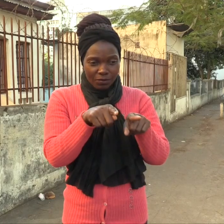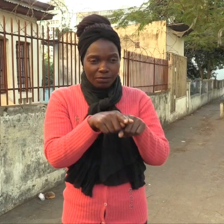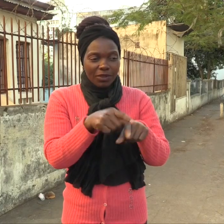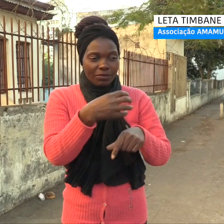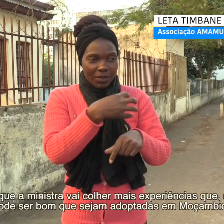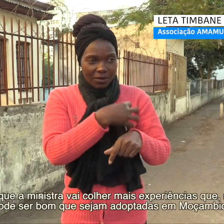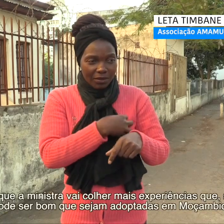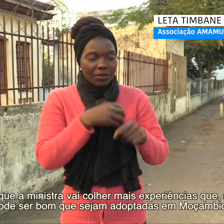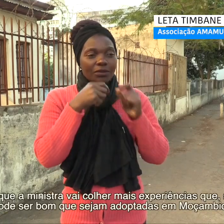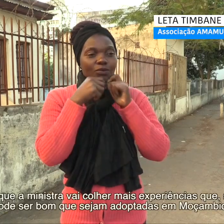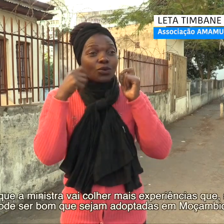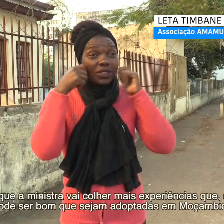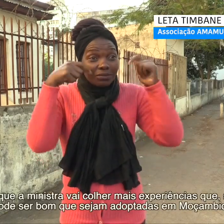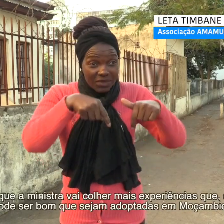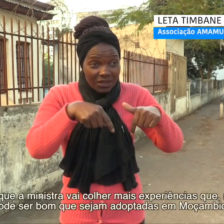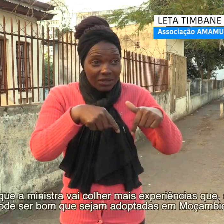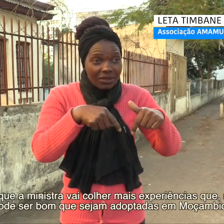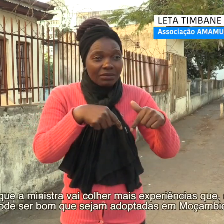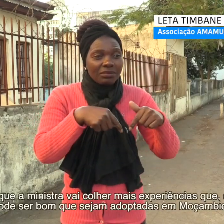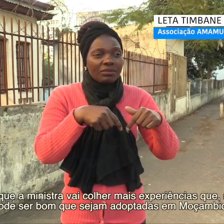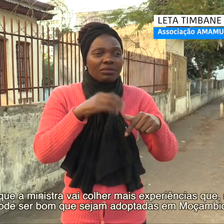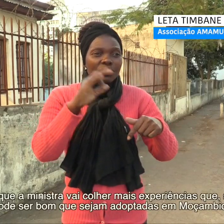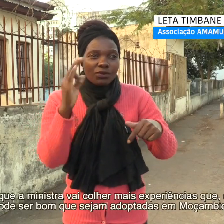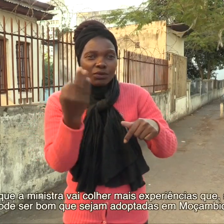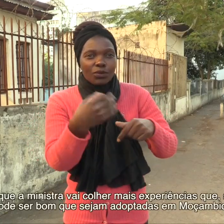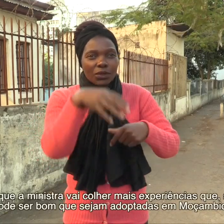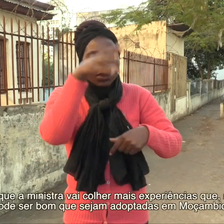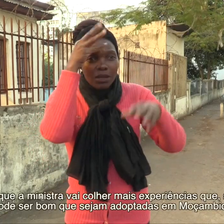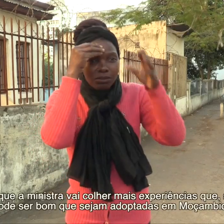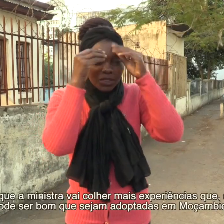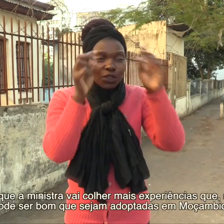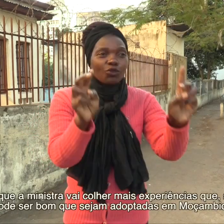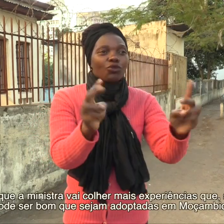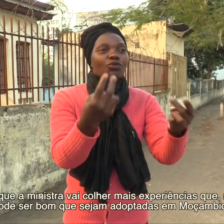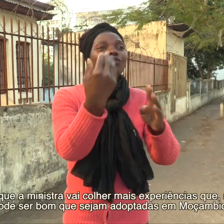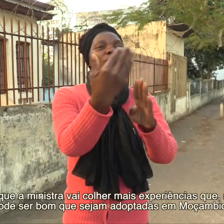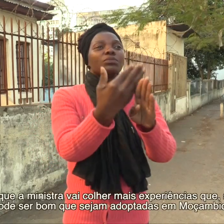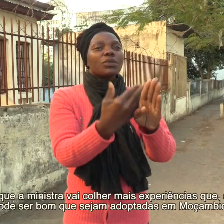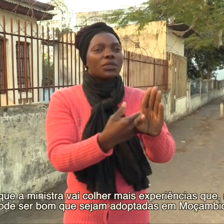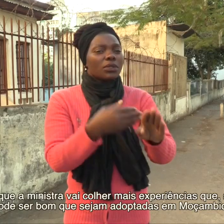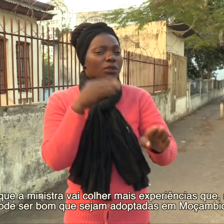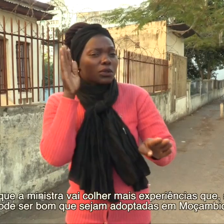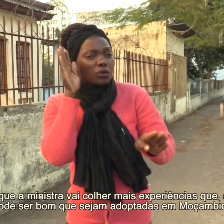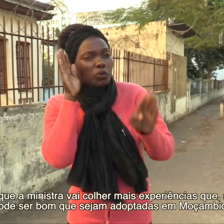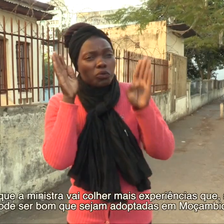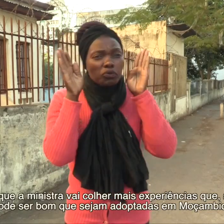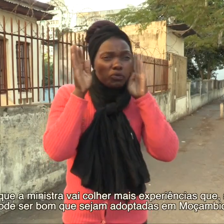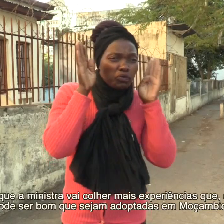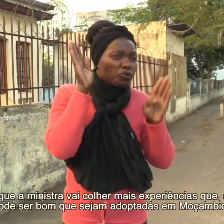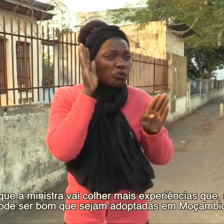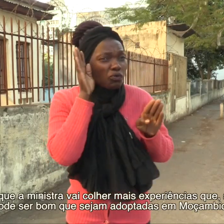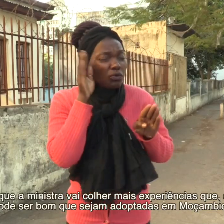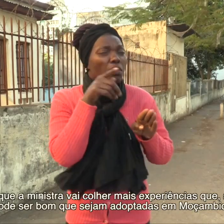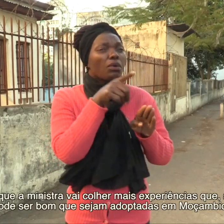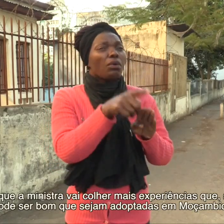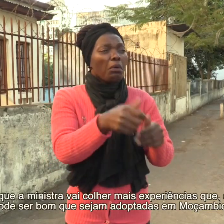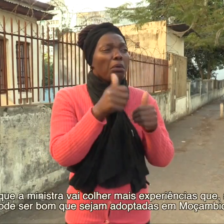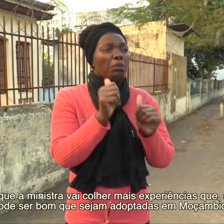Penso que a ministra vai conhecer novas experiências que, se calhar, pode ser bom que sejam